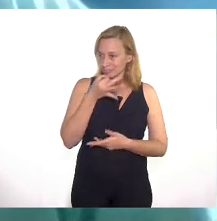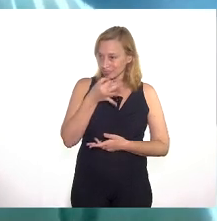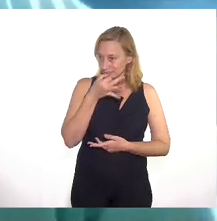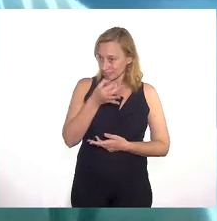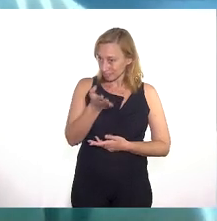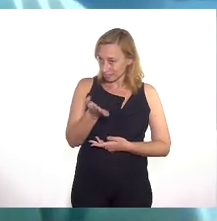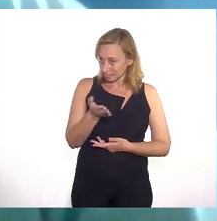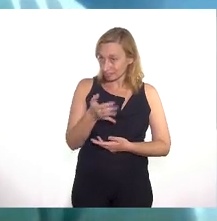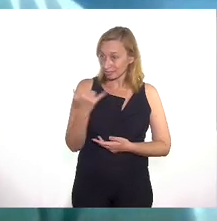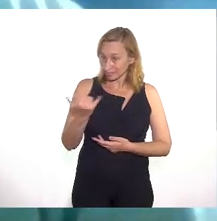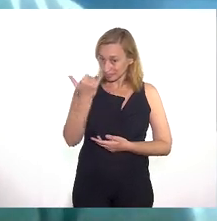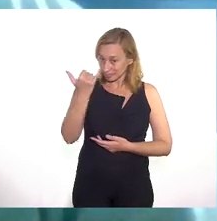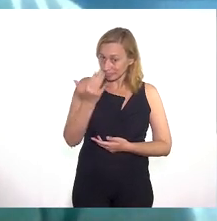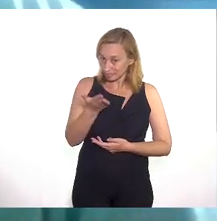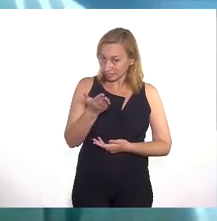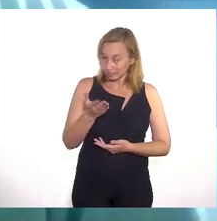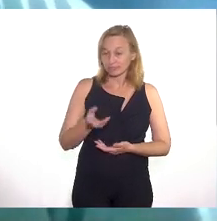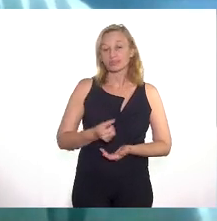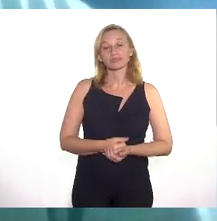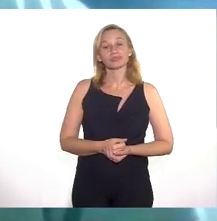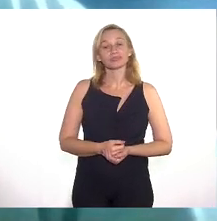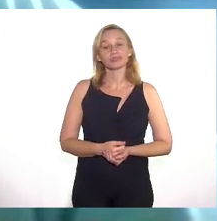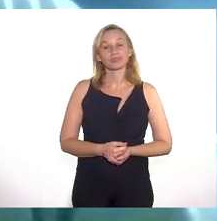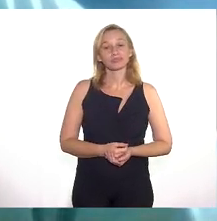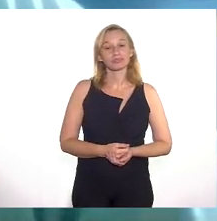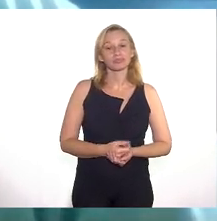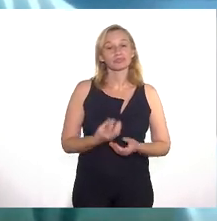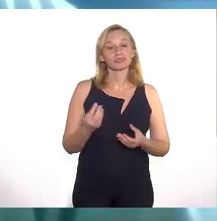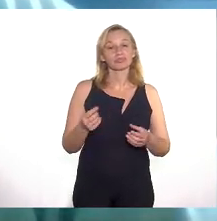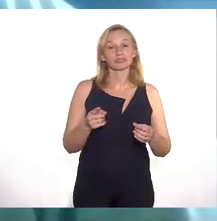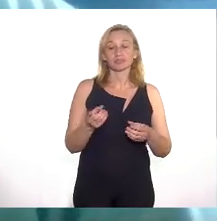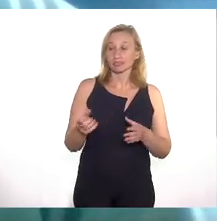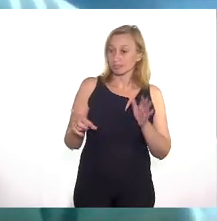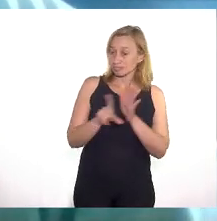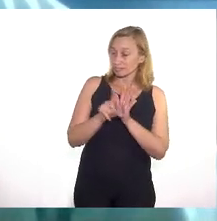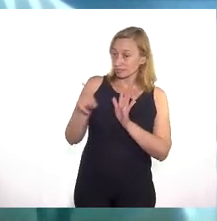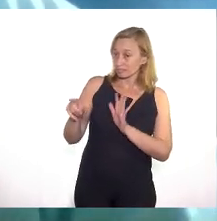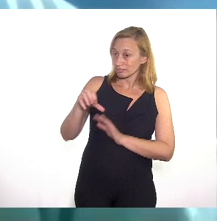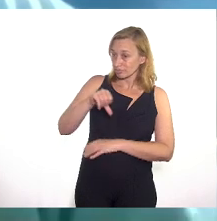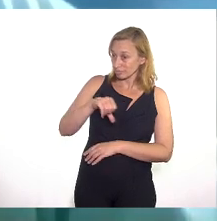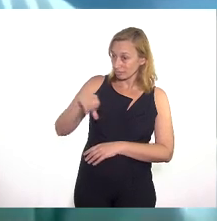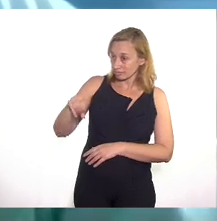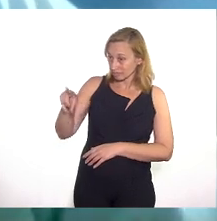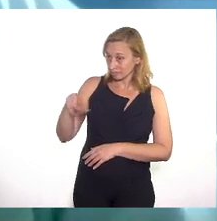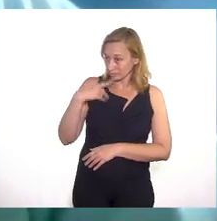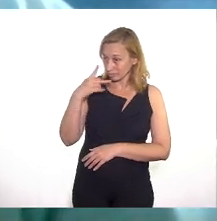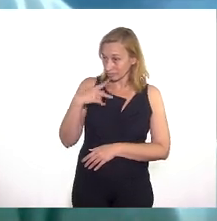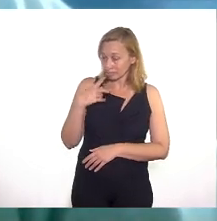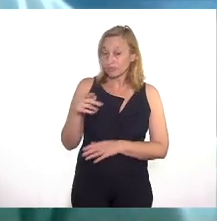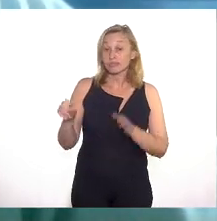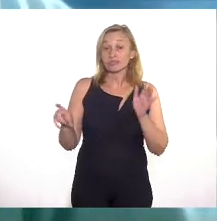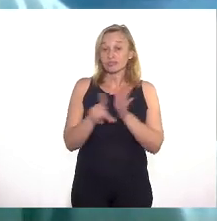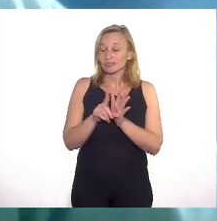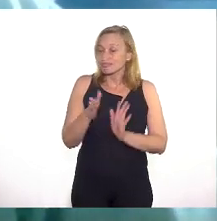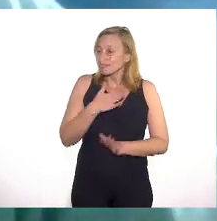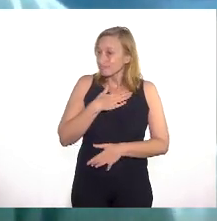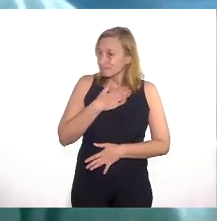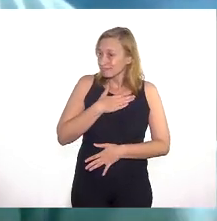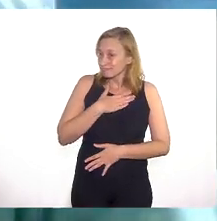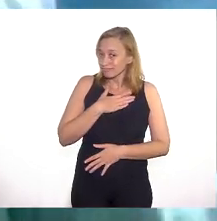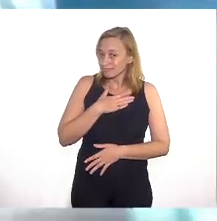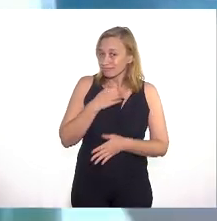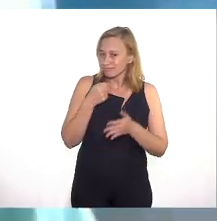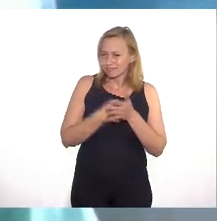todas muito pertinentes, Valdec. Inclusive, essa lei que você mencionou, de 99, é uma lei de minha autoria, que eu